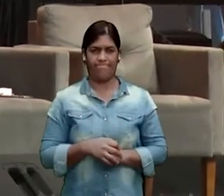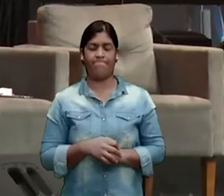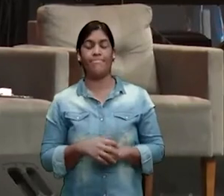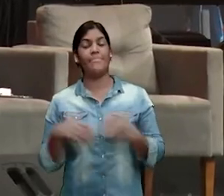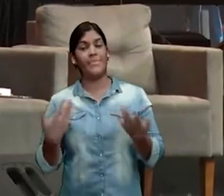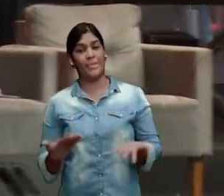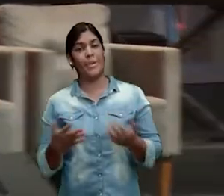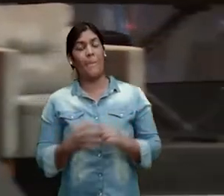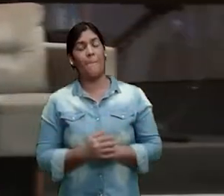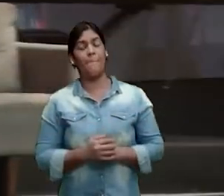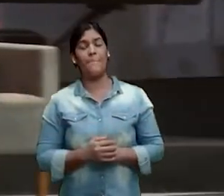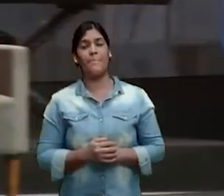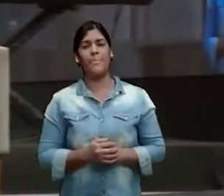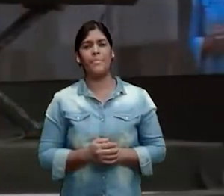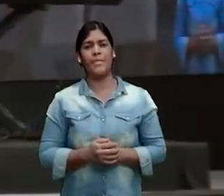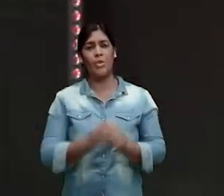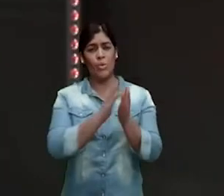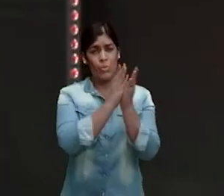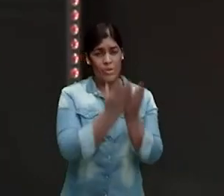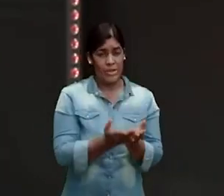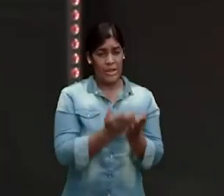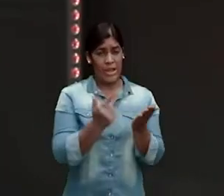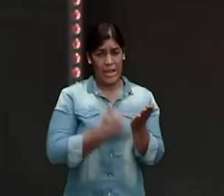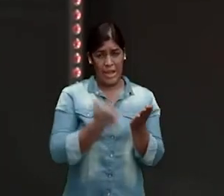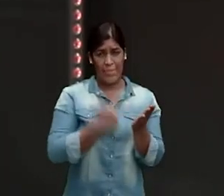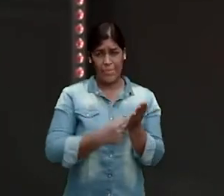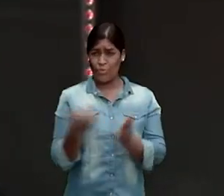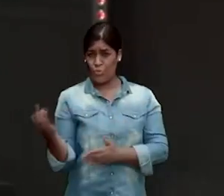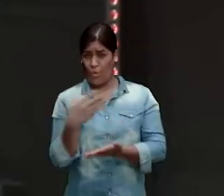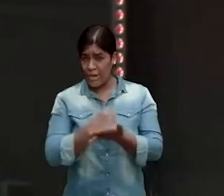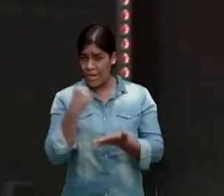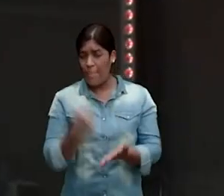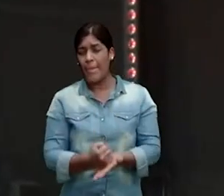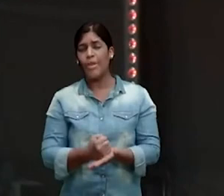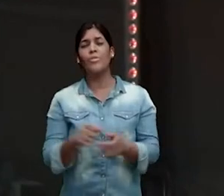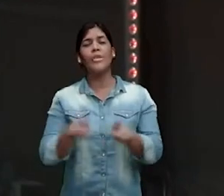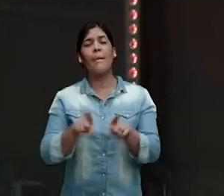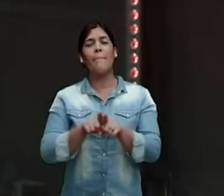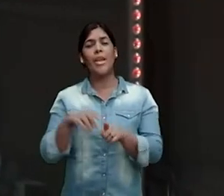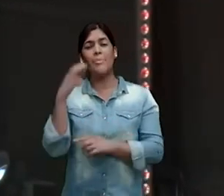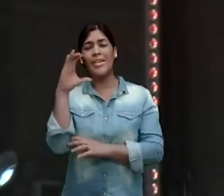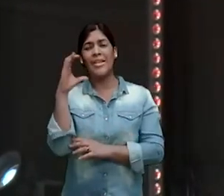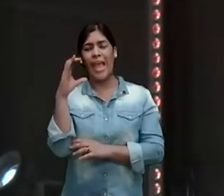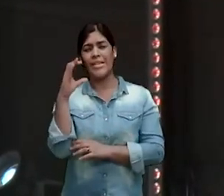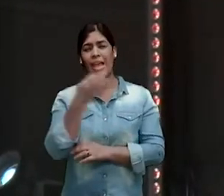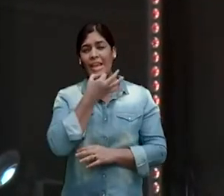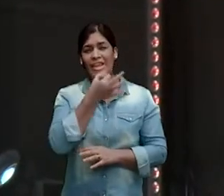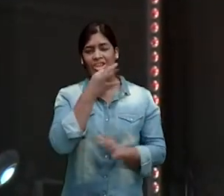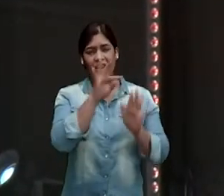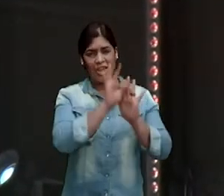E para isso os livros do novo testamento passam também por uma ciência chamada crítica